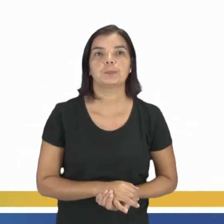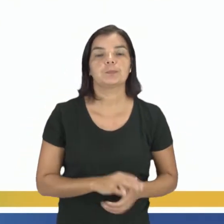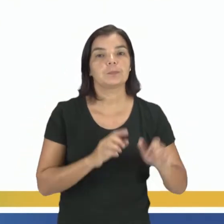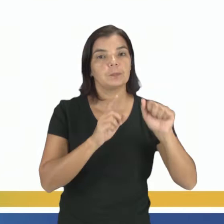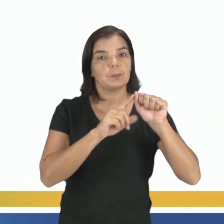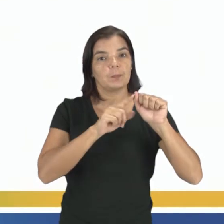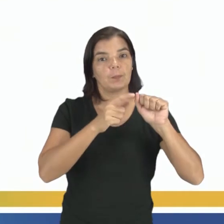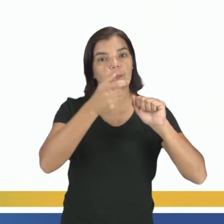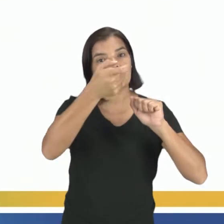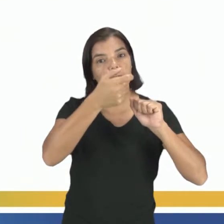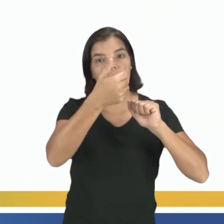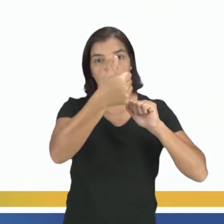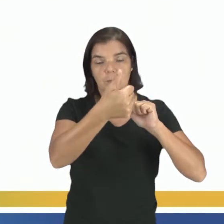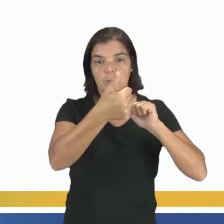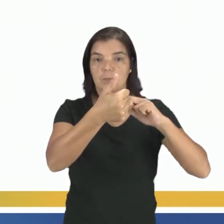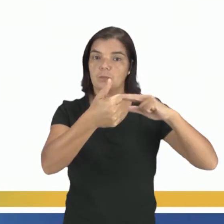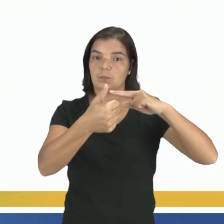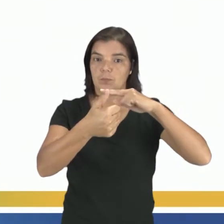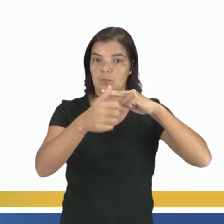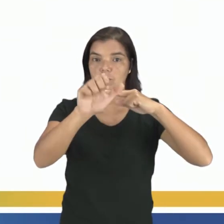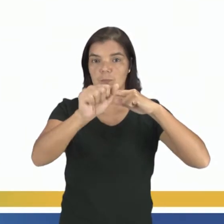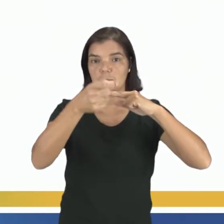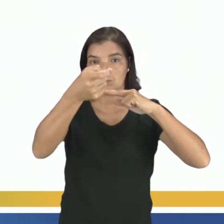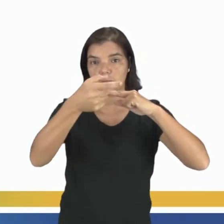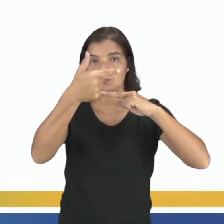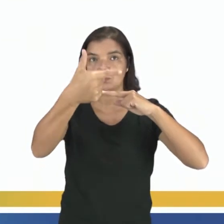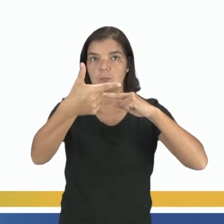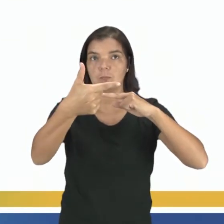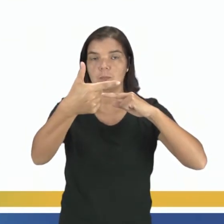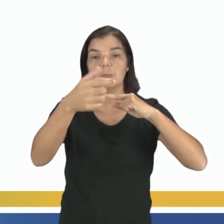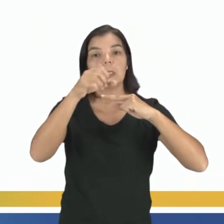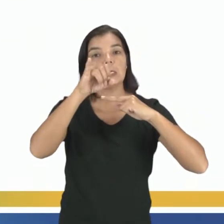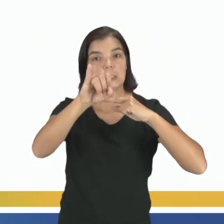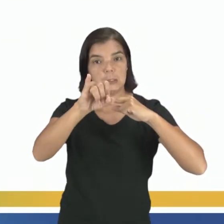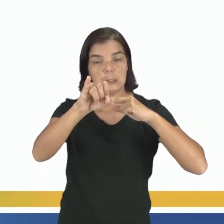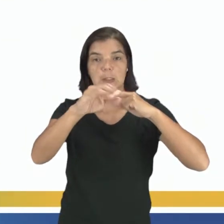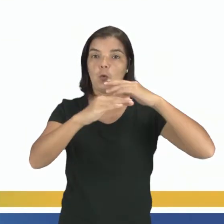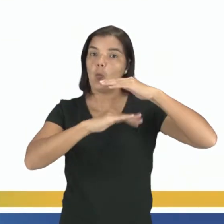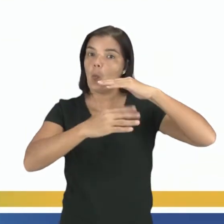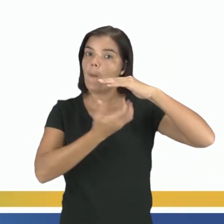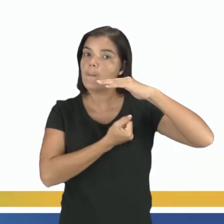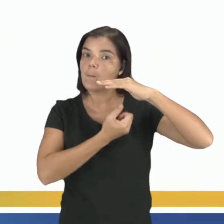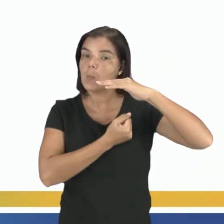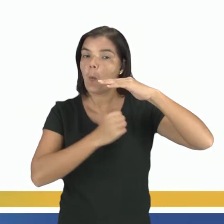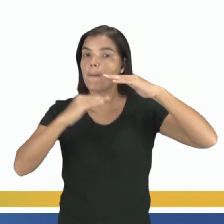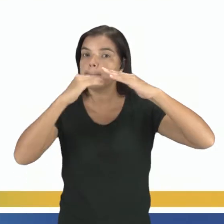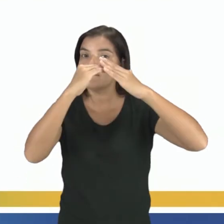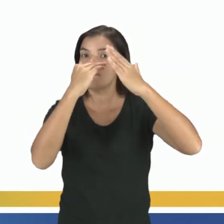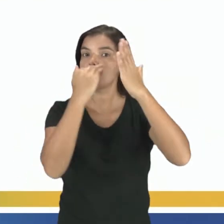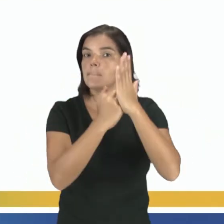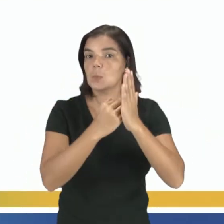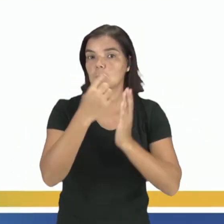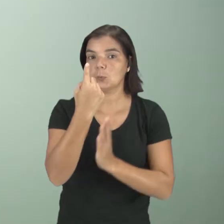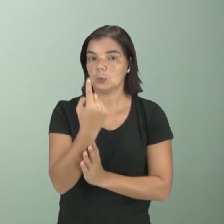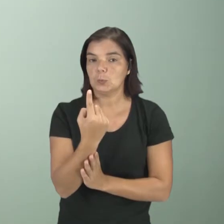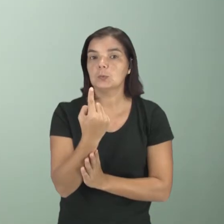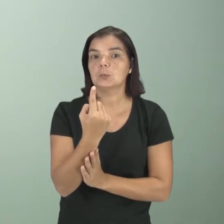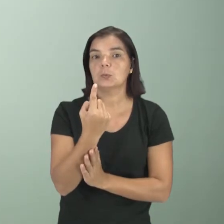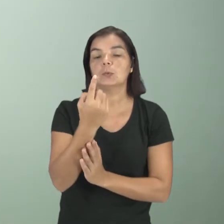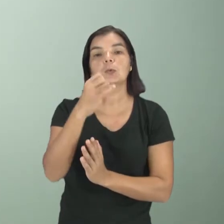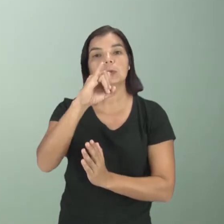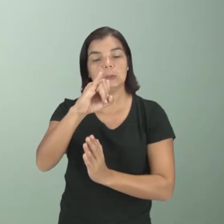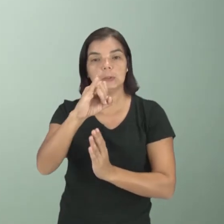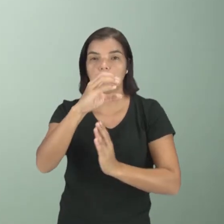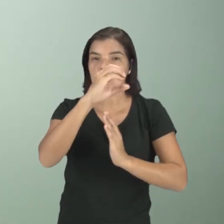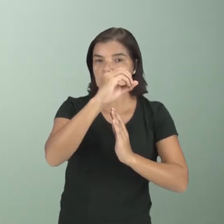a elevado a x1 é menor do que a elevado a x2. Se a minha base for menor do que 1, ou seja, se ela estiver